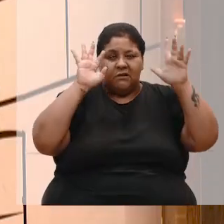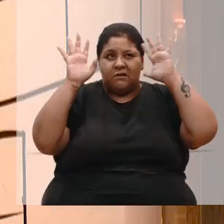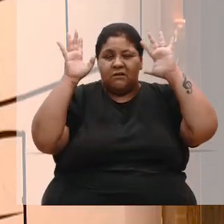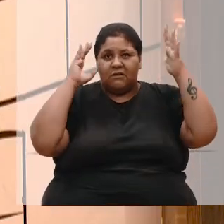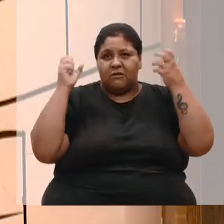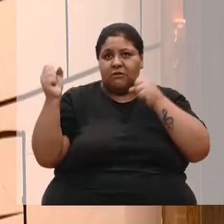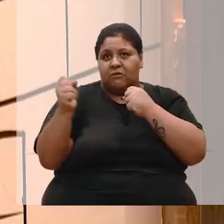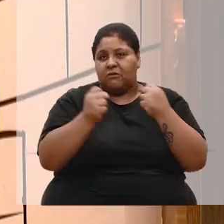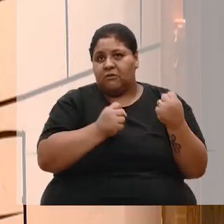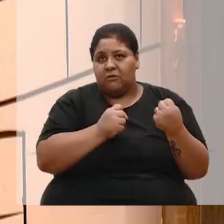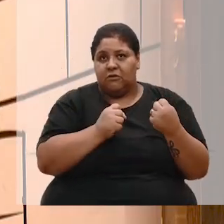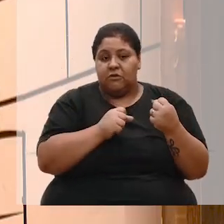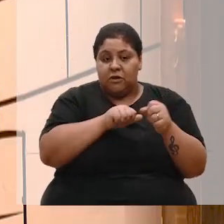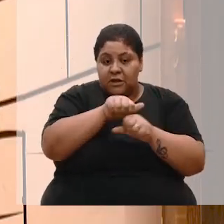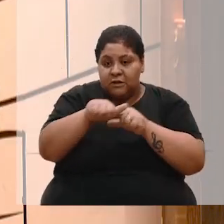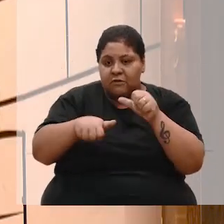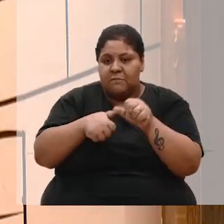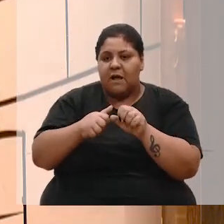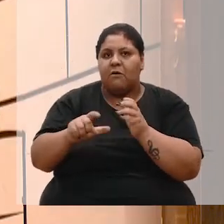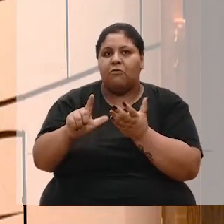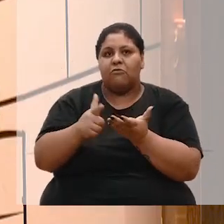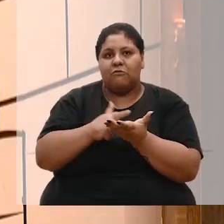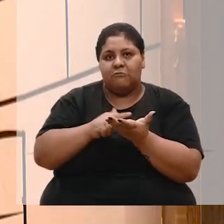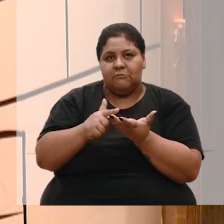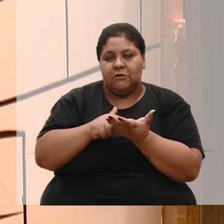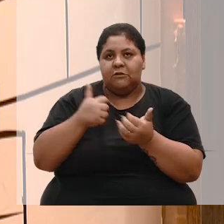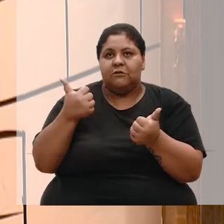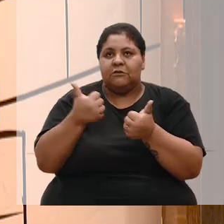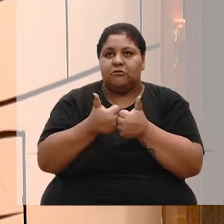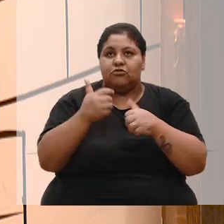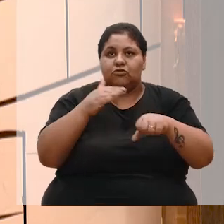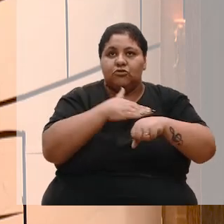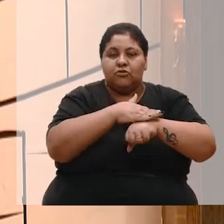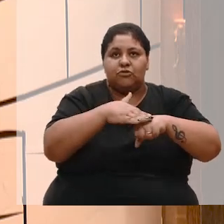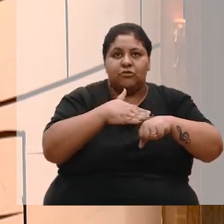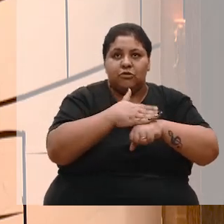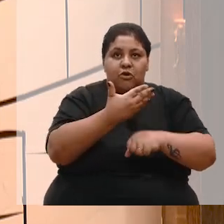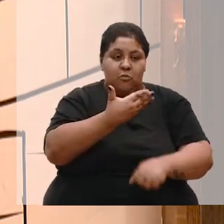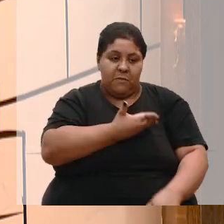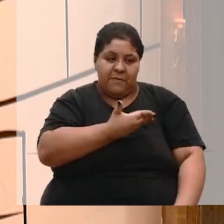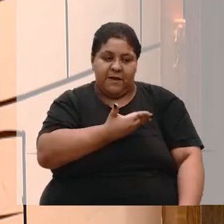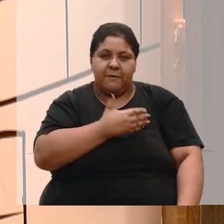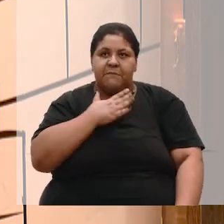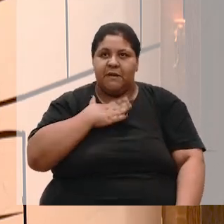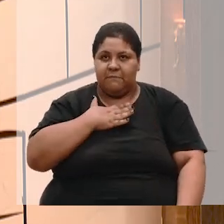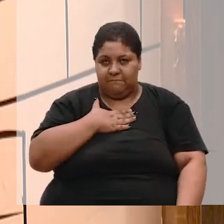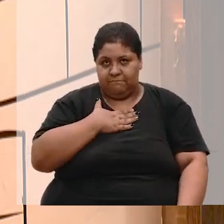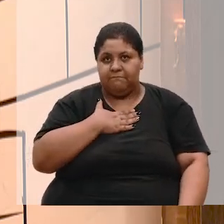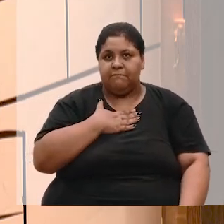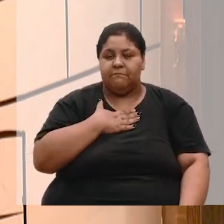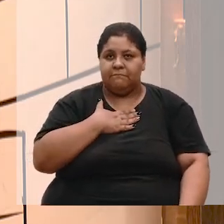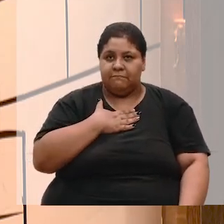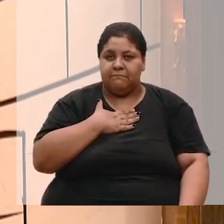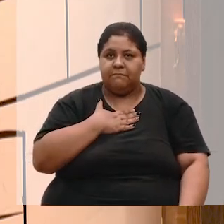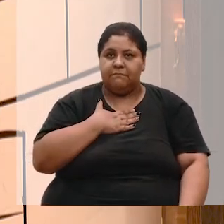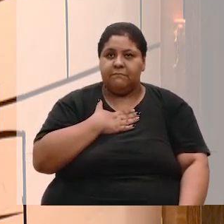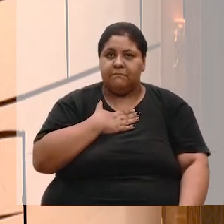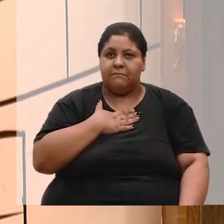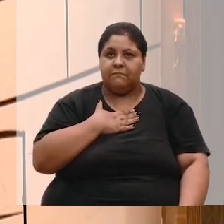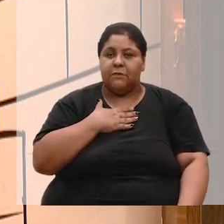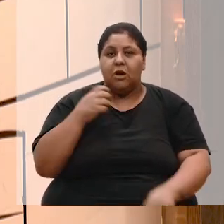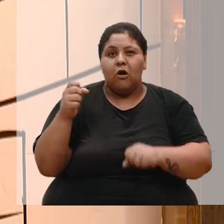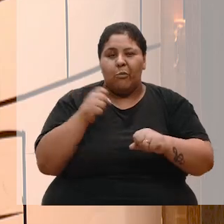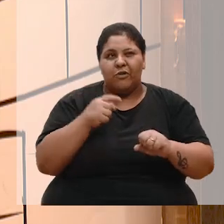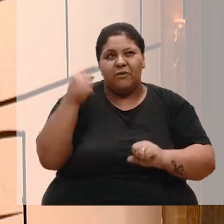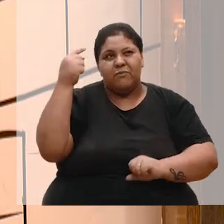Fábio, que poderia se virar um livro. Foi através de uma conversa com uma amiga minha, que ela falou assim, não,